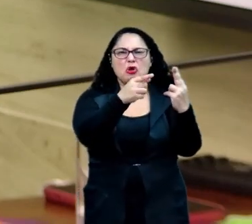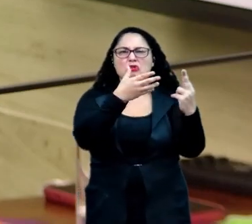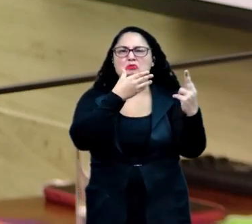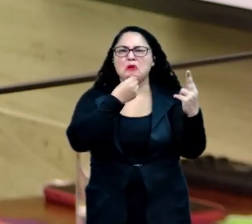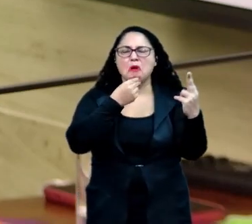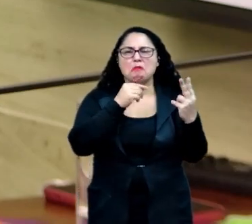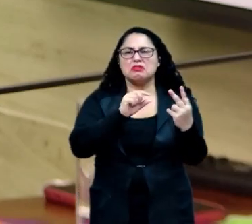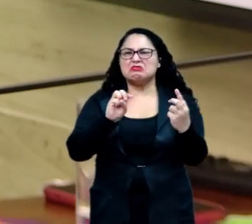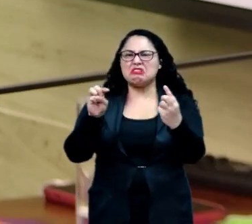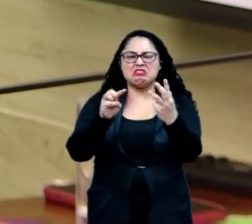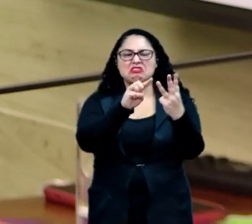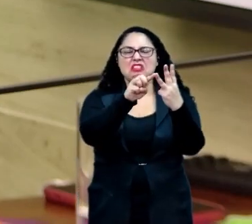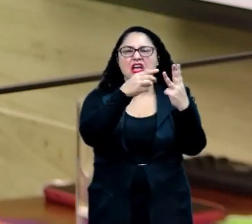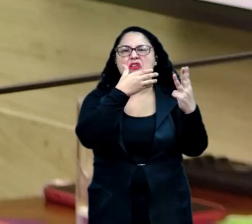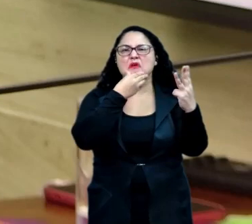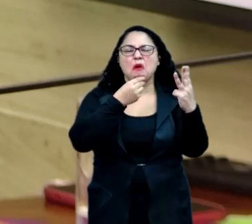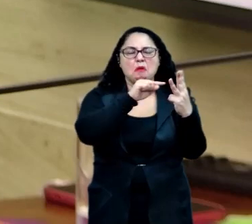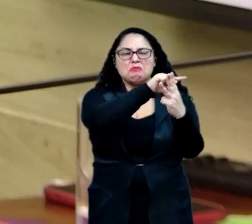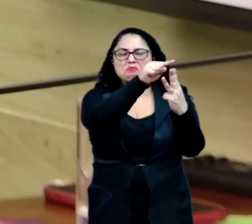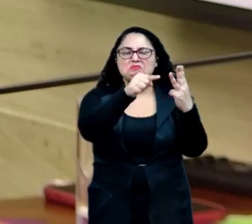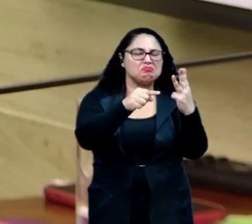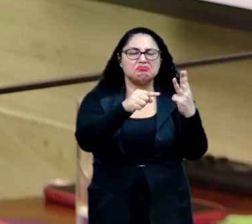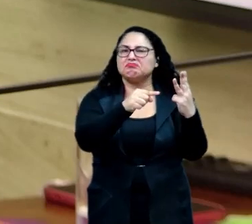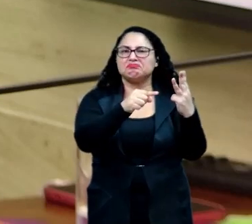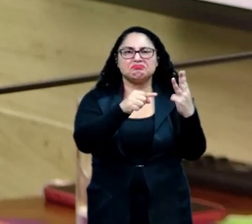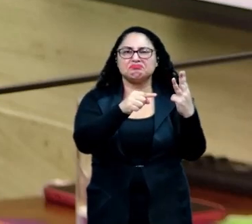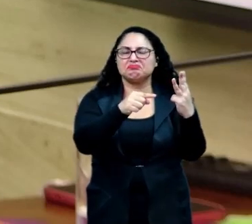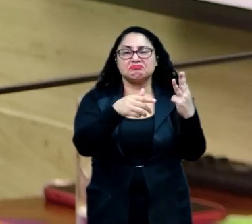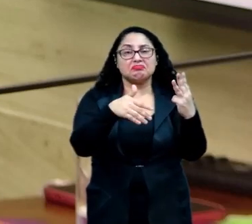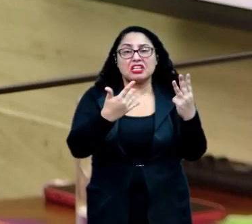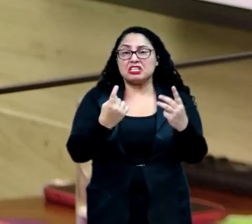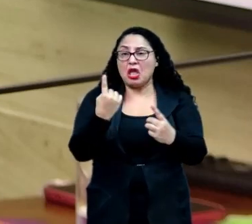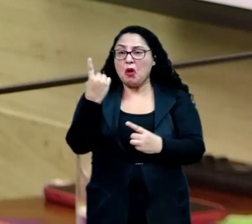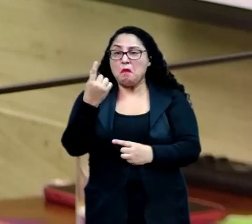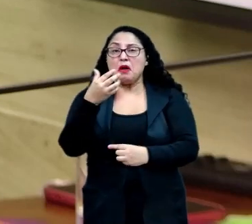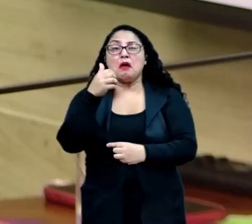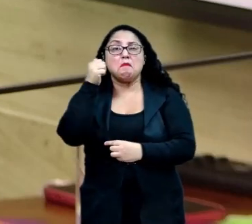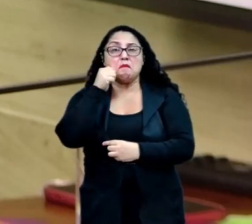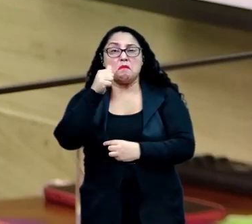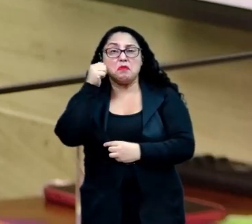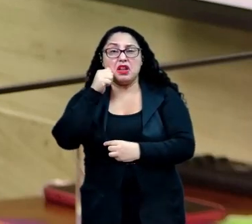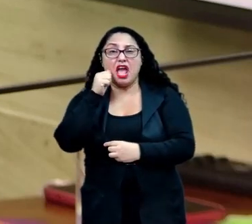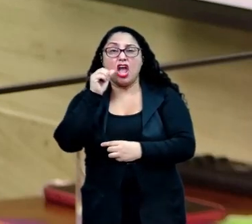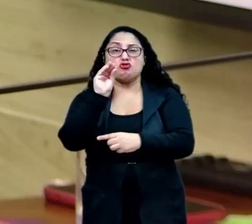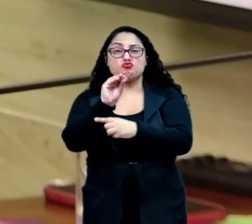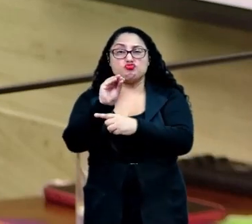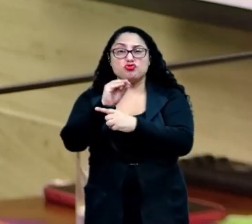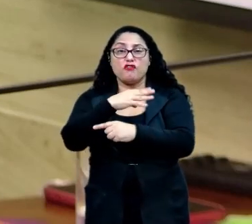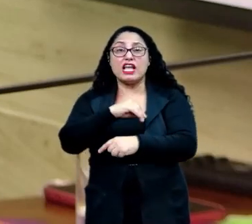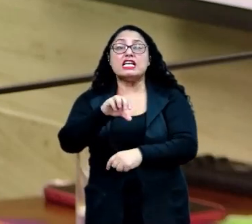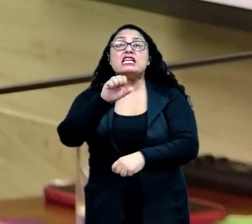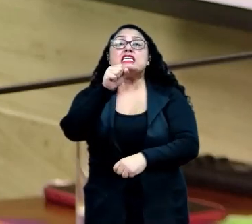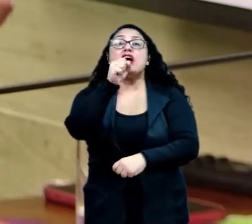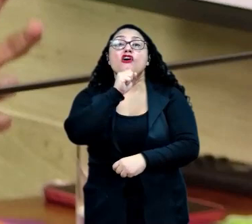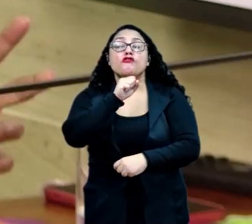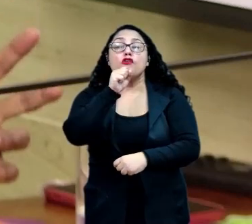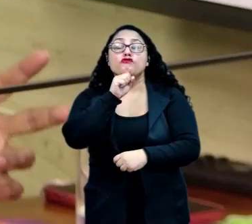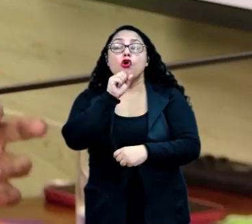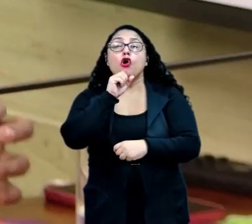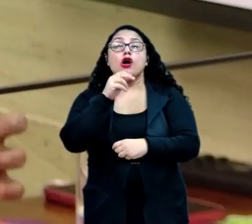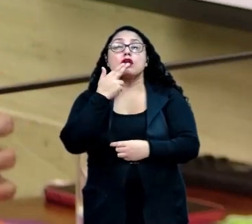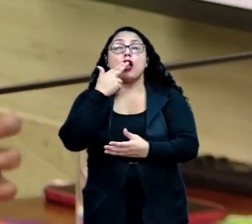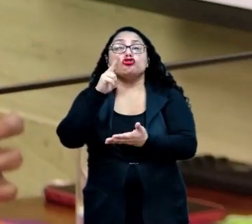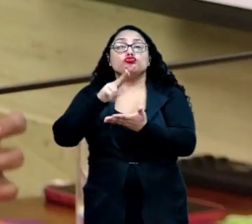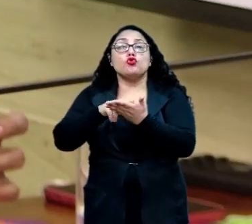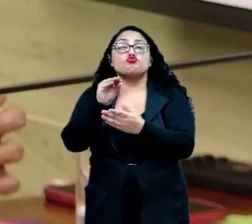homens, se são três homens, se é uma mulher que cria os filhos, se é a avó que assumiu o cuidado dos